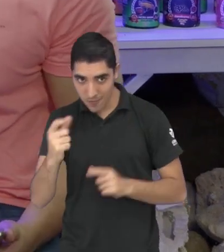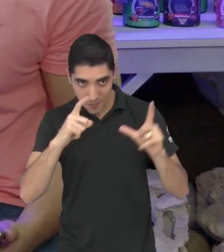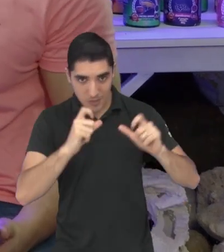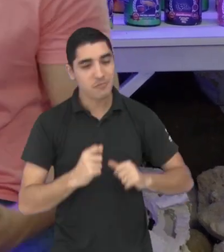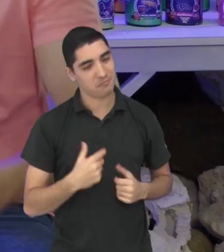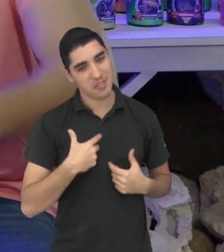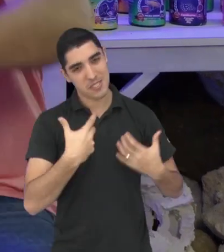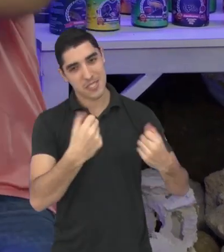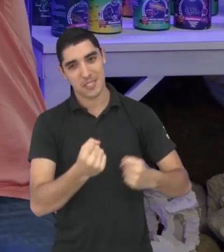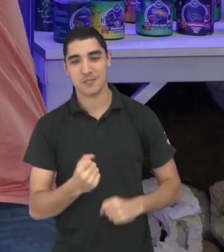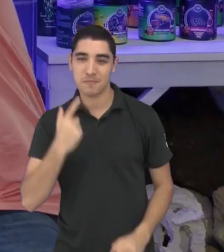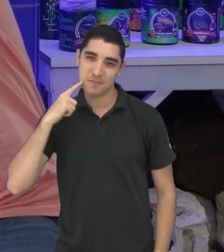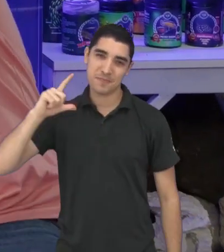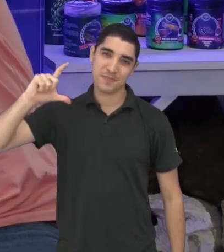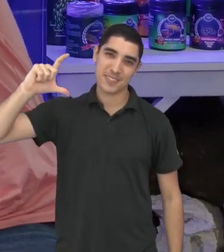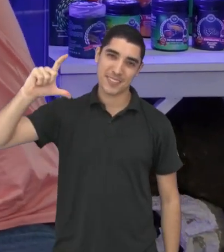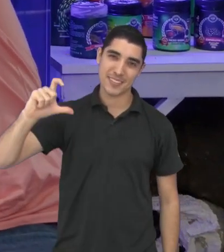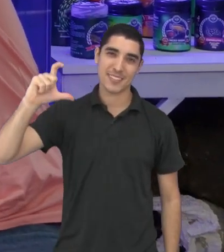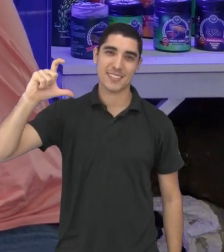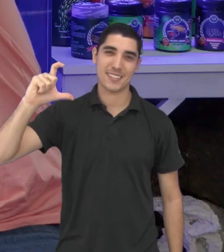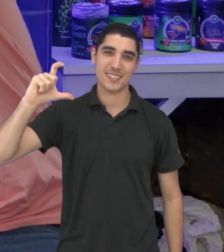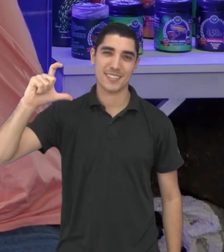né? Vamos fazer uma foto? Bora! Olha aqui.